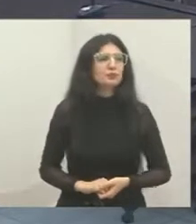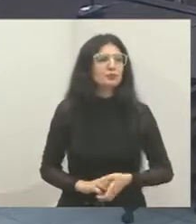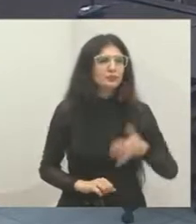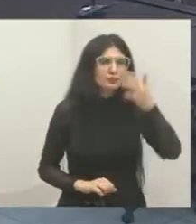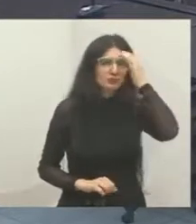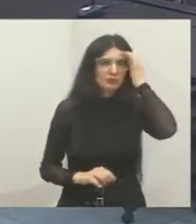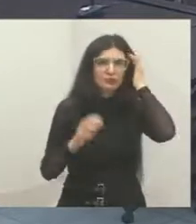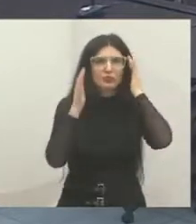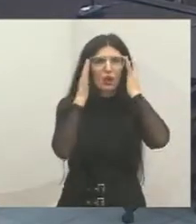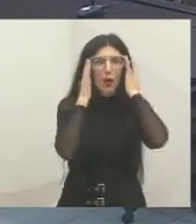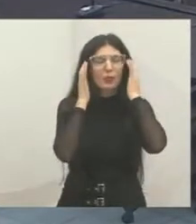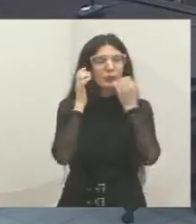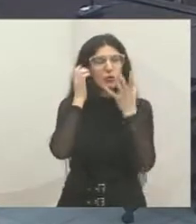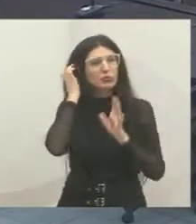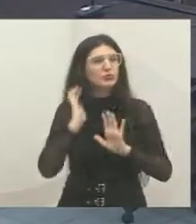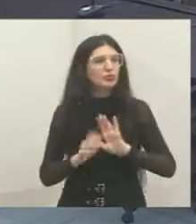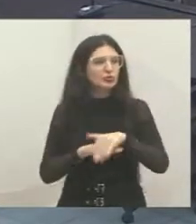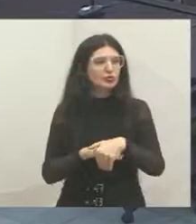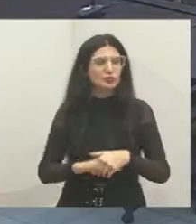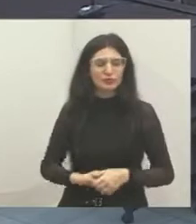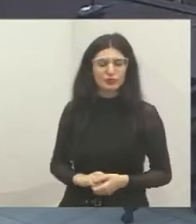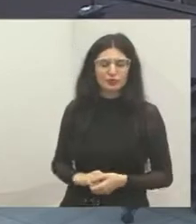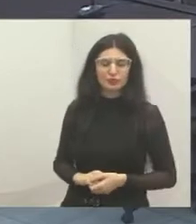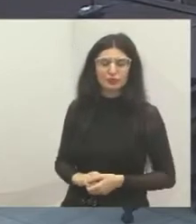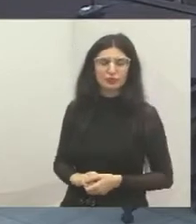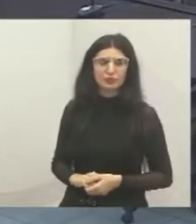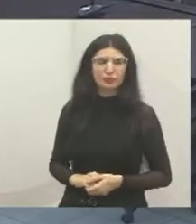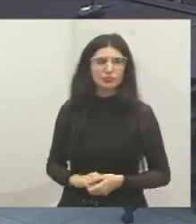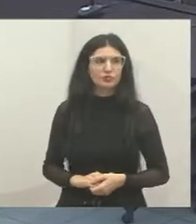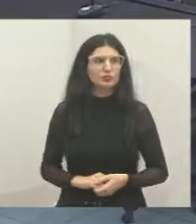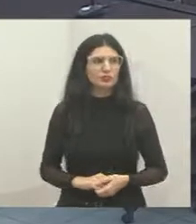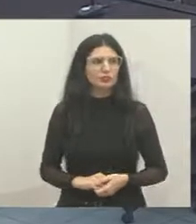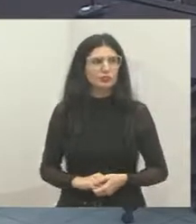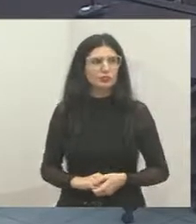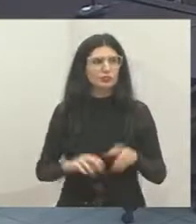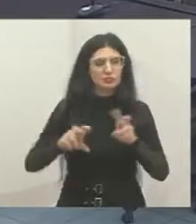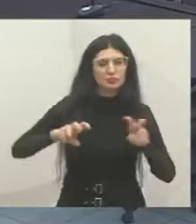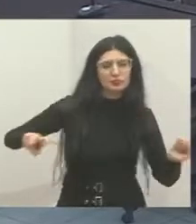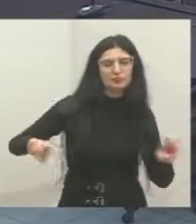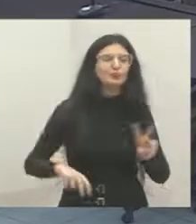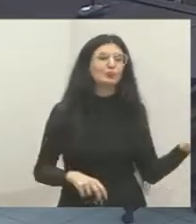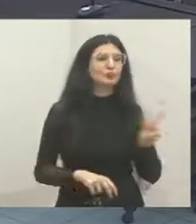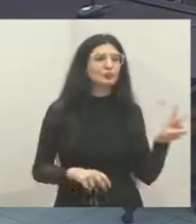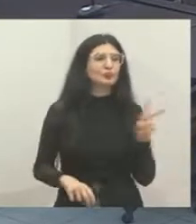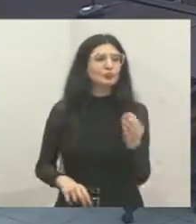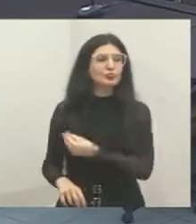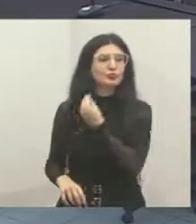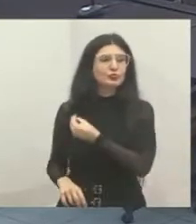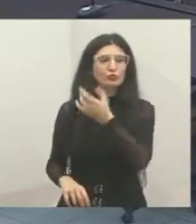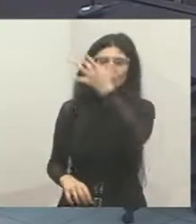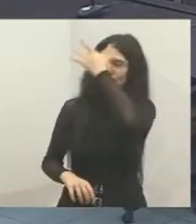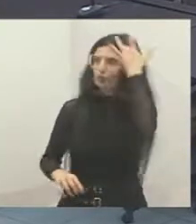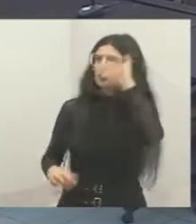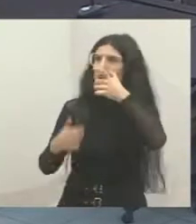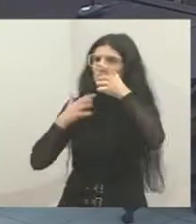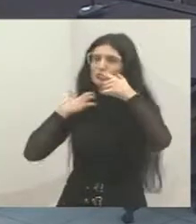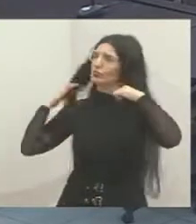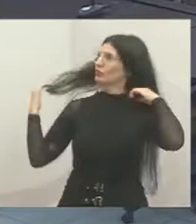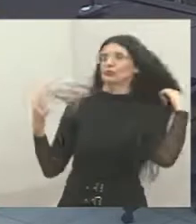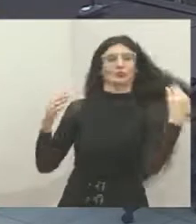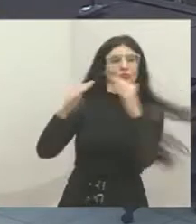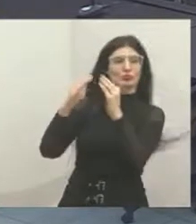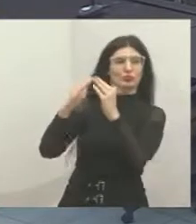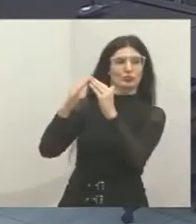Boa noite. Boa noite, pessoal da mesa, boa noite, os vereadores presentes, público que nos assiste em